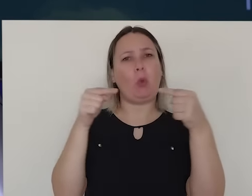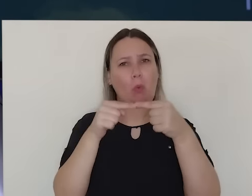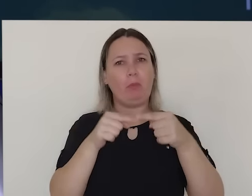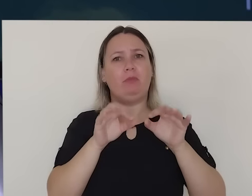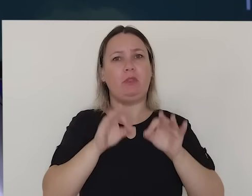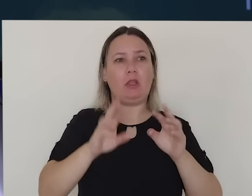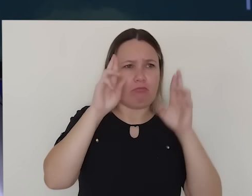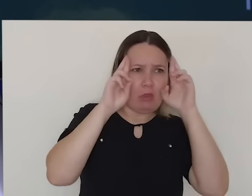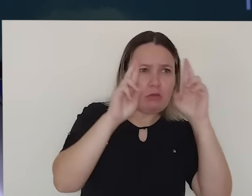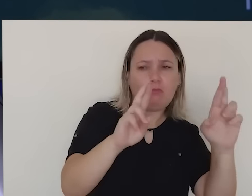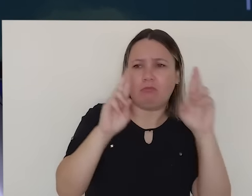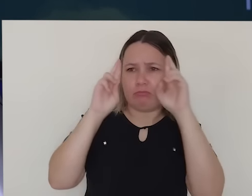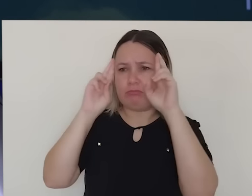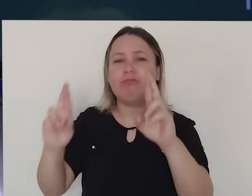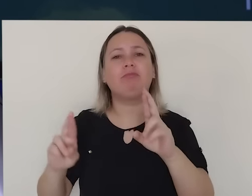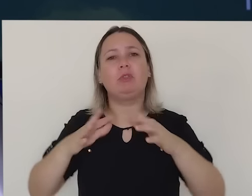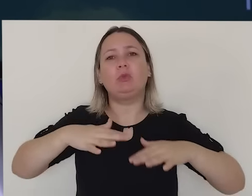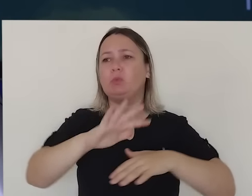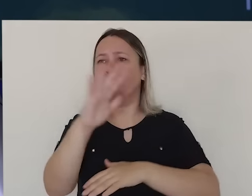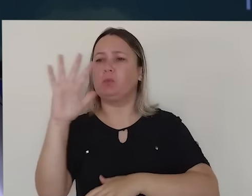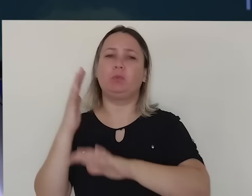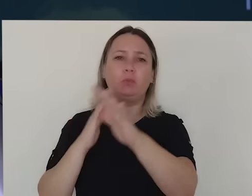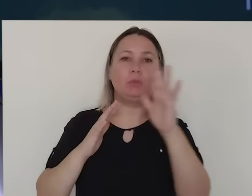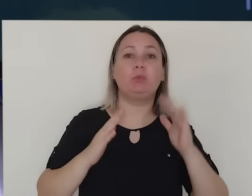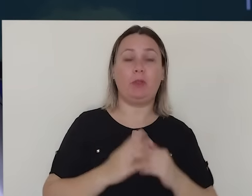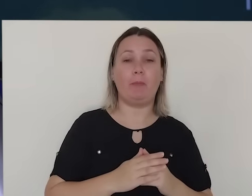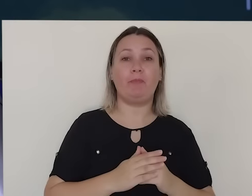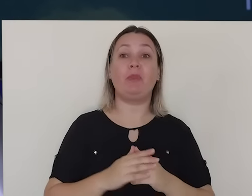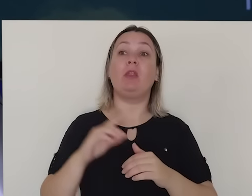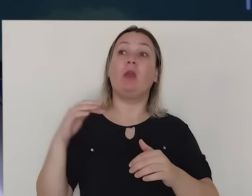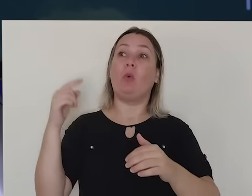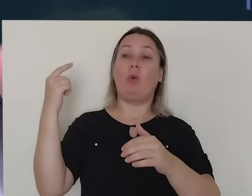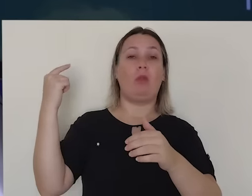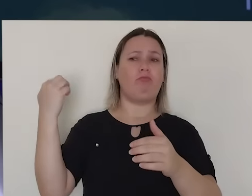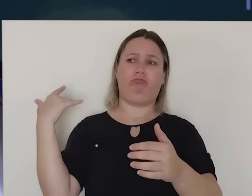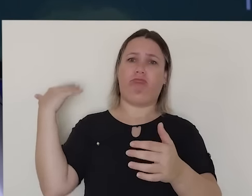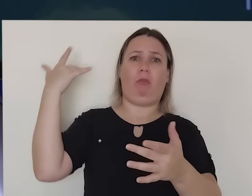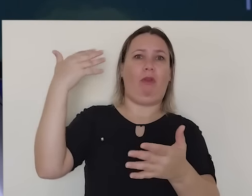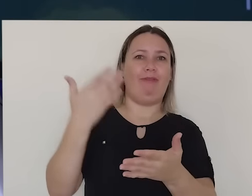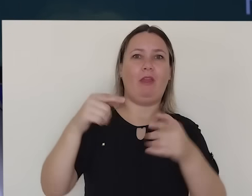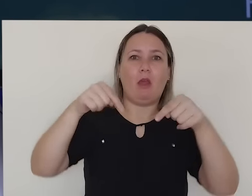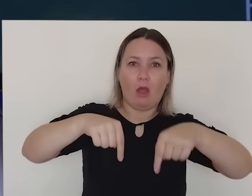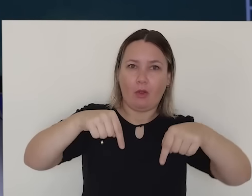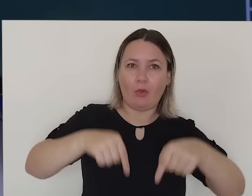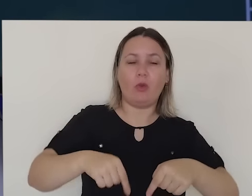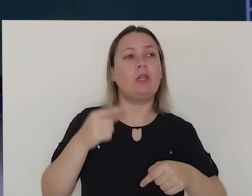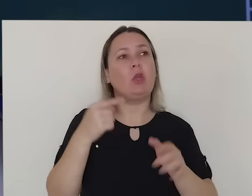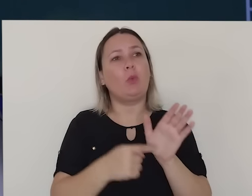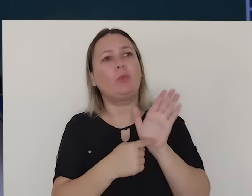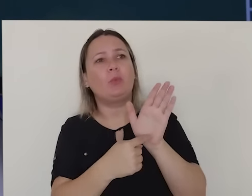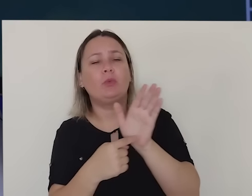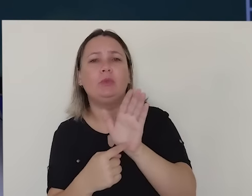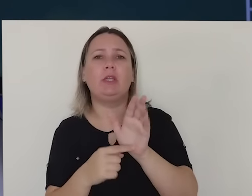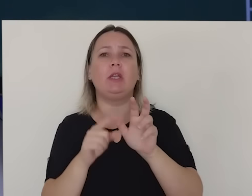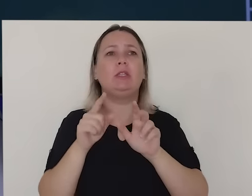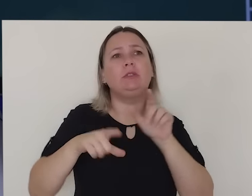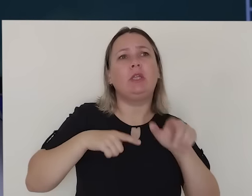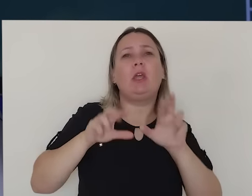eh de lá até a minha chegada então eu chego com alguns aspectos e nuances de